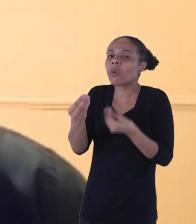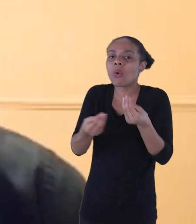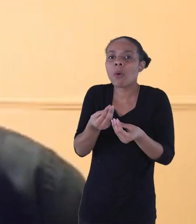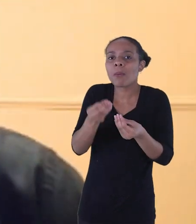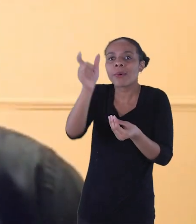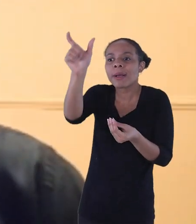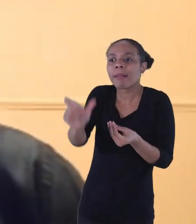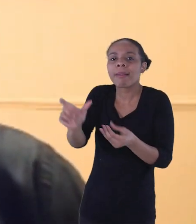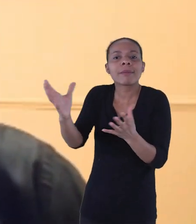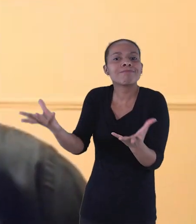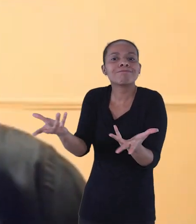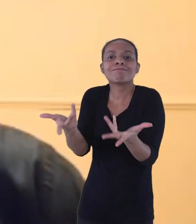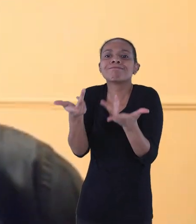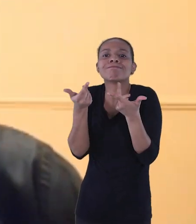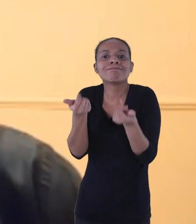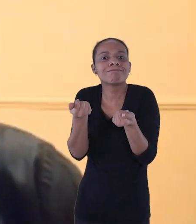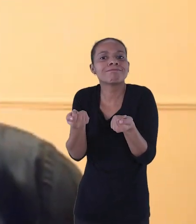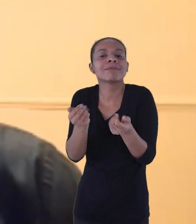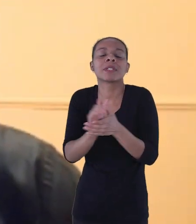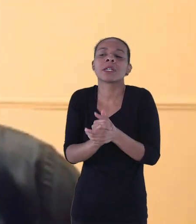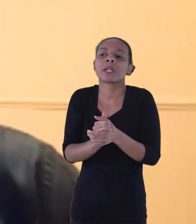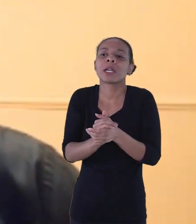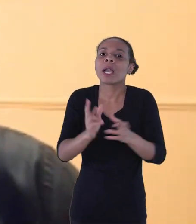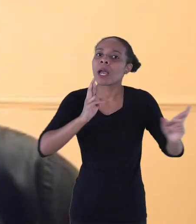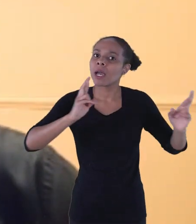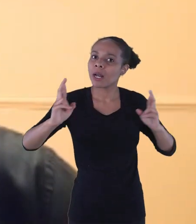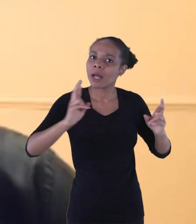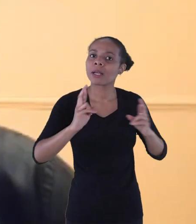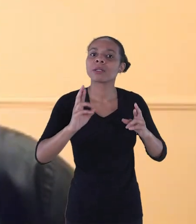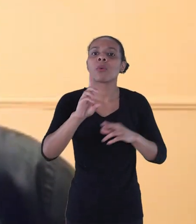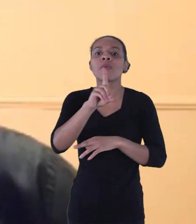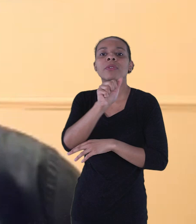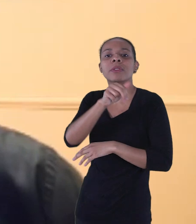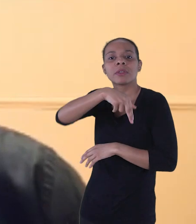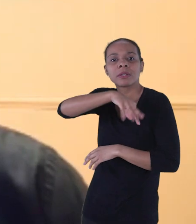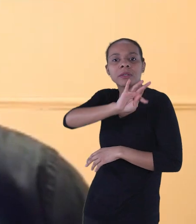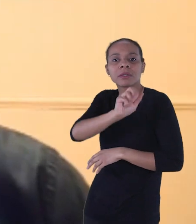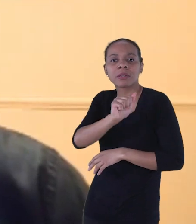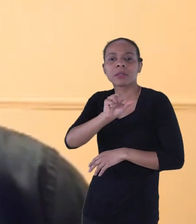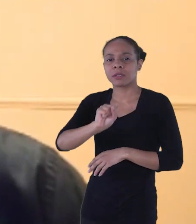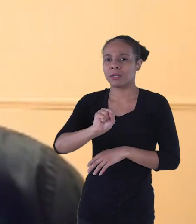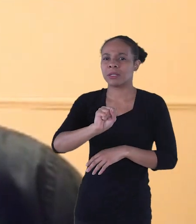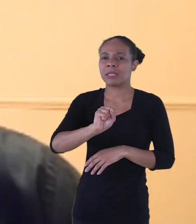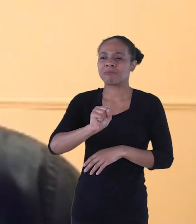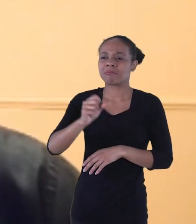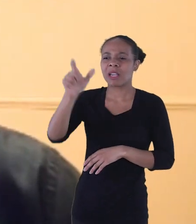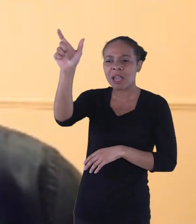da Carolina. A relação entre os dois foi uma relação sempre de amor e ódio. Por quê?